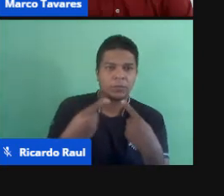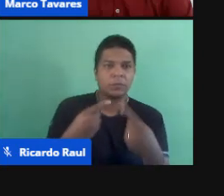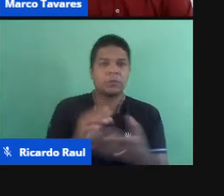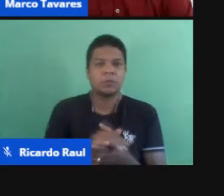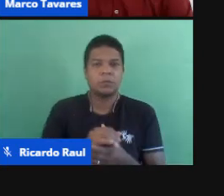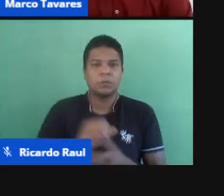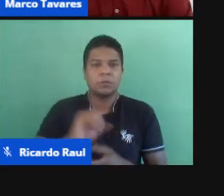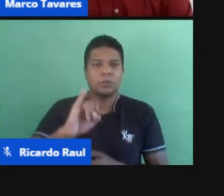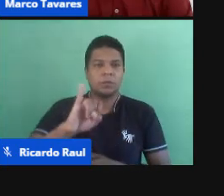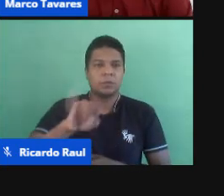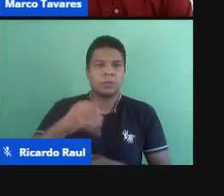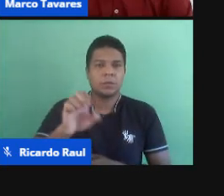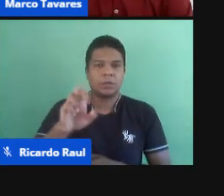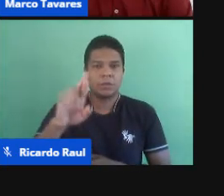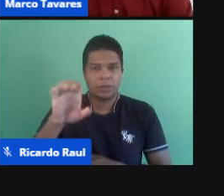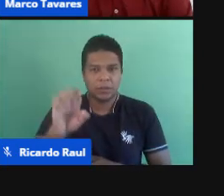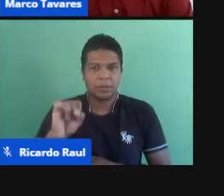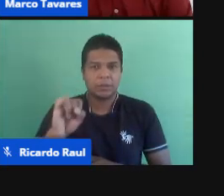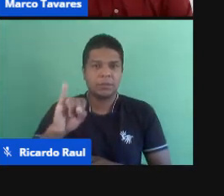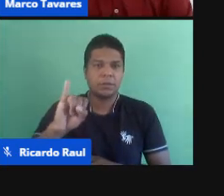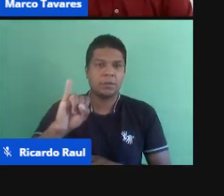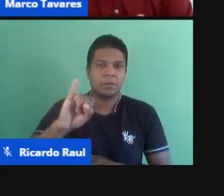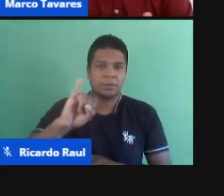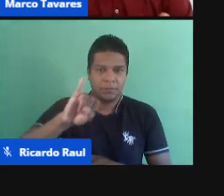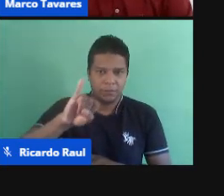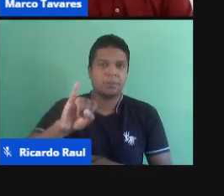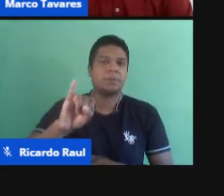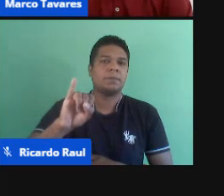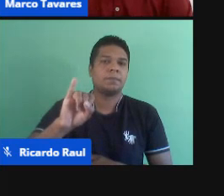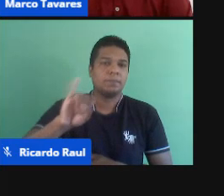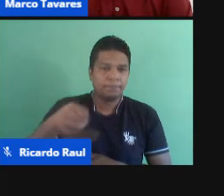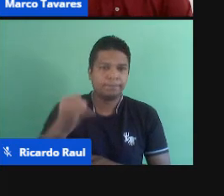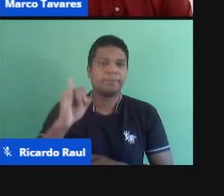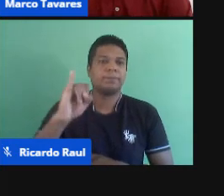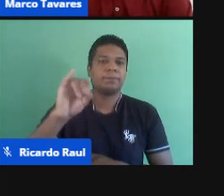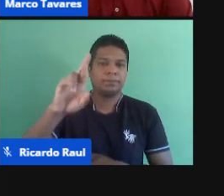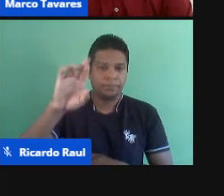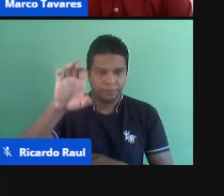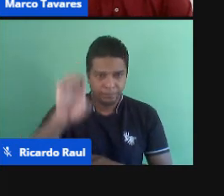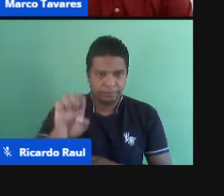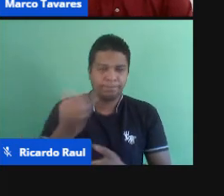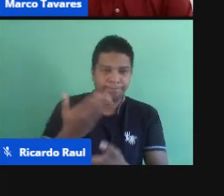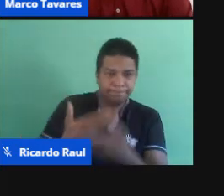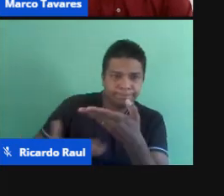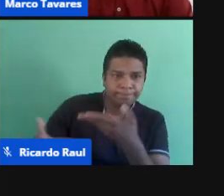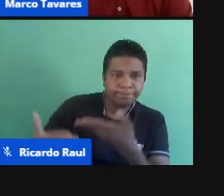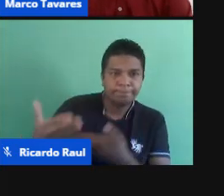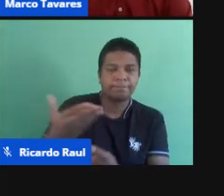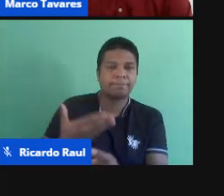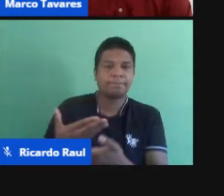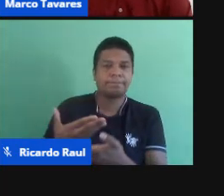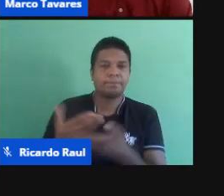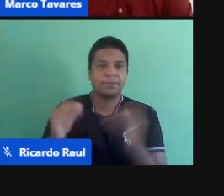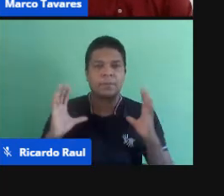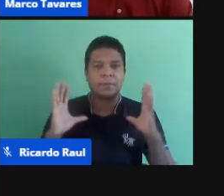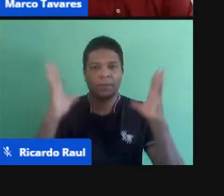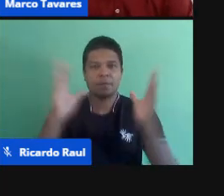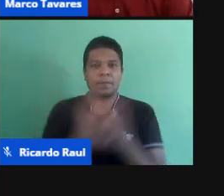essa formatação dos GIRES para que ele seja menos competição e seja uma intermediação entre o festival e o